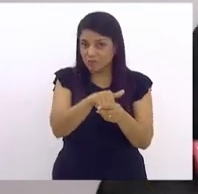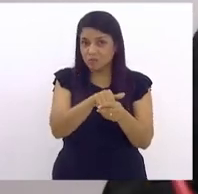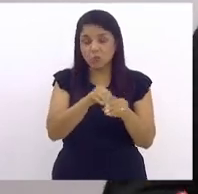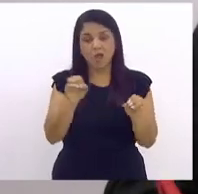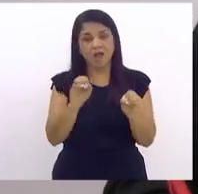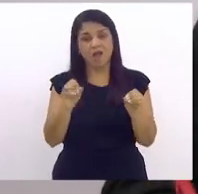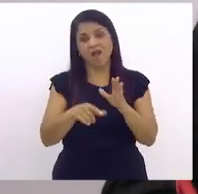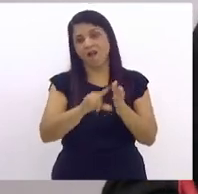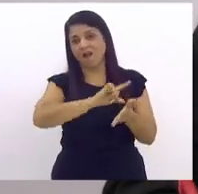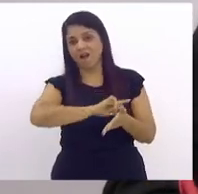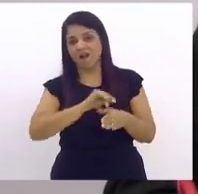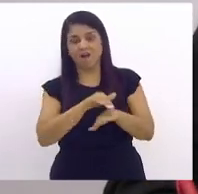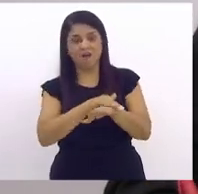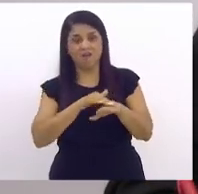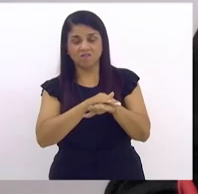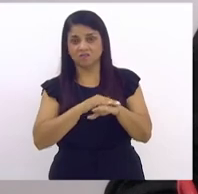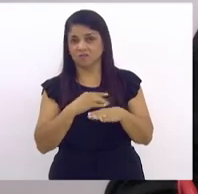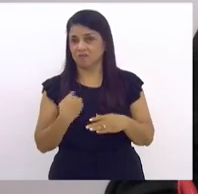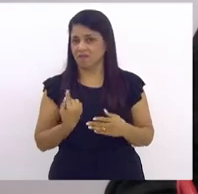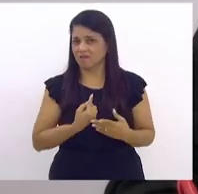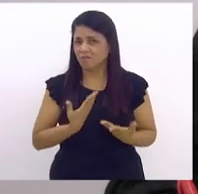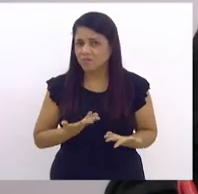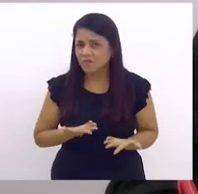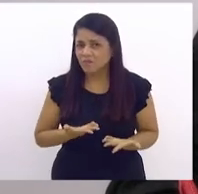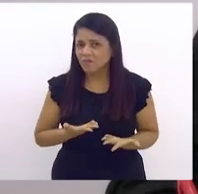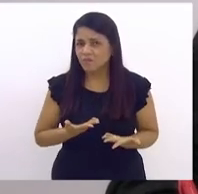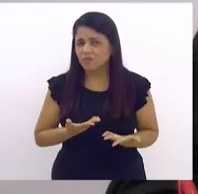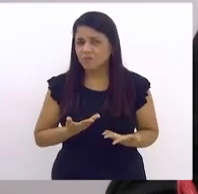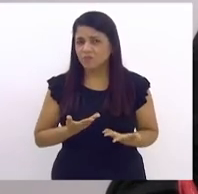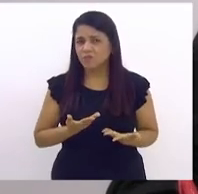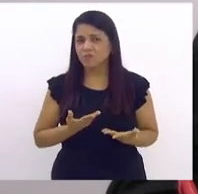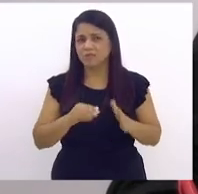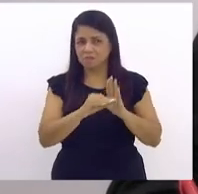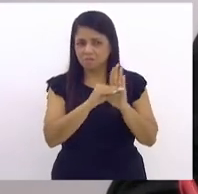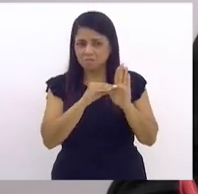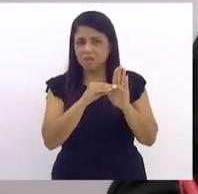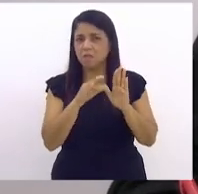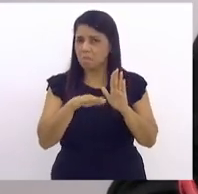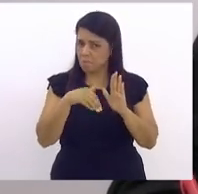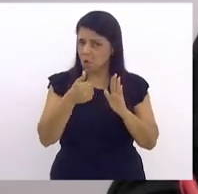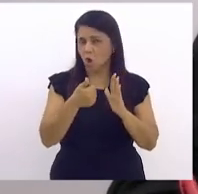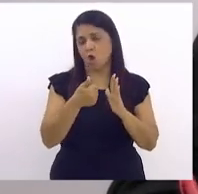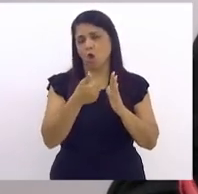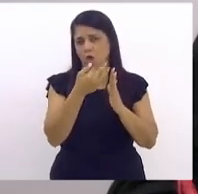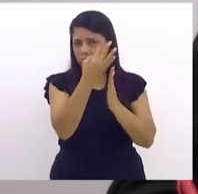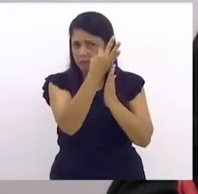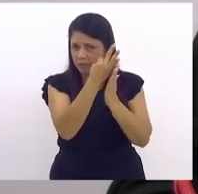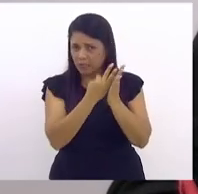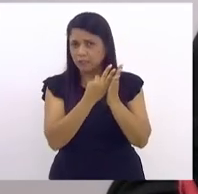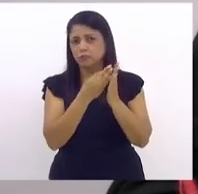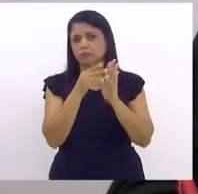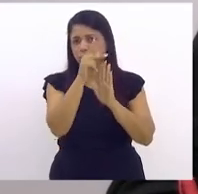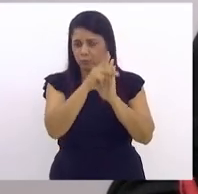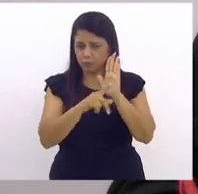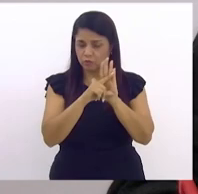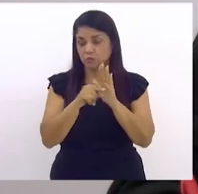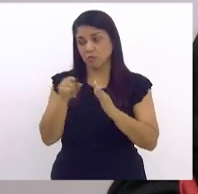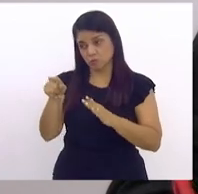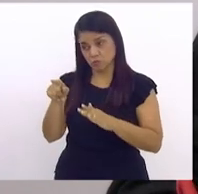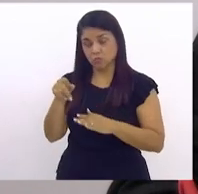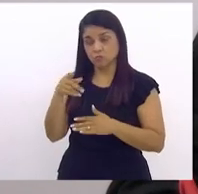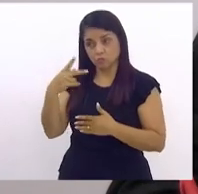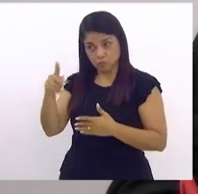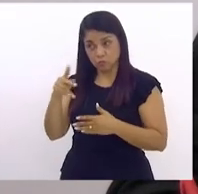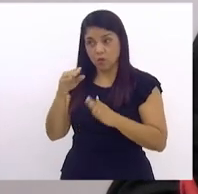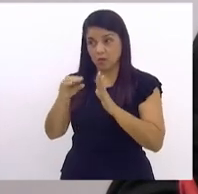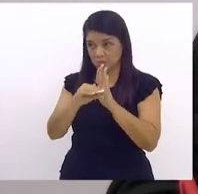conversar conosco. E, assim, tem emendas que melhoram o projeto. Cito aqui a emenda de Vossa Excelência hoje